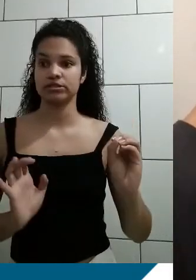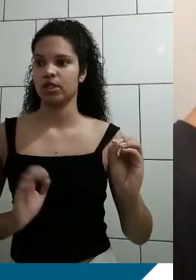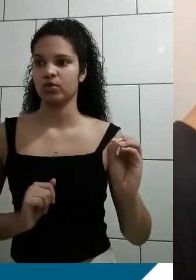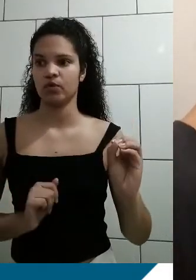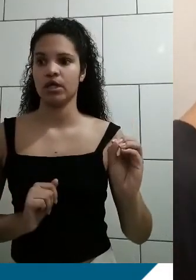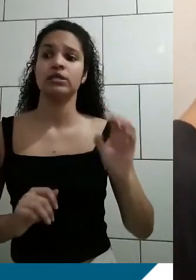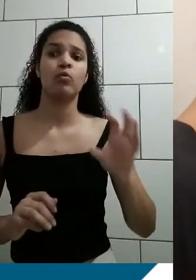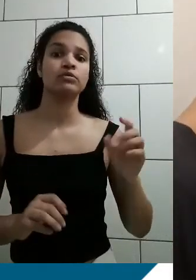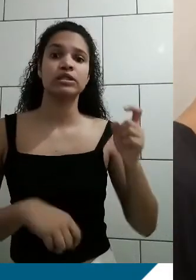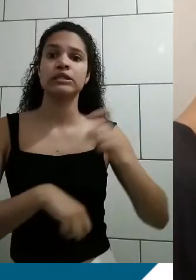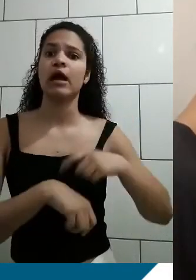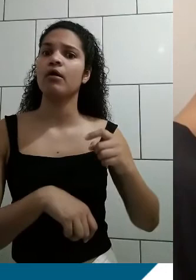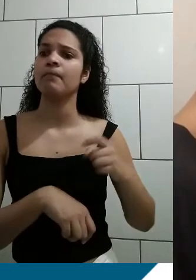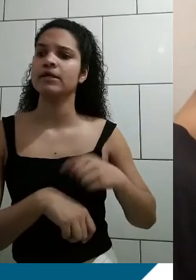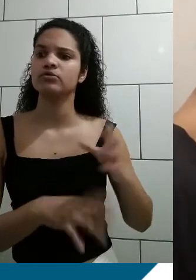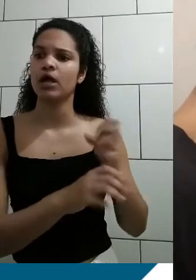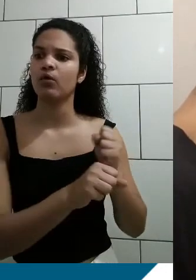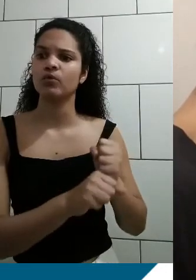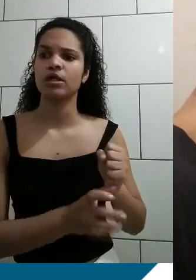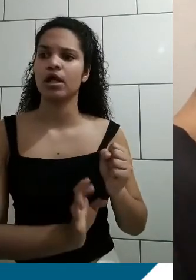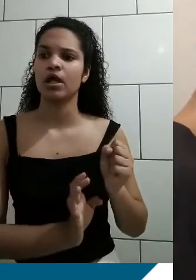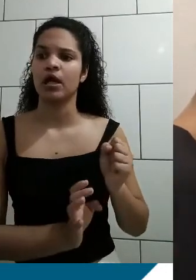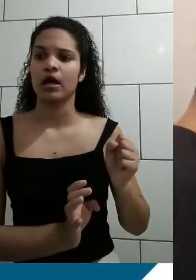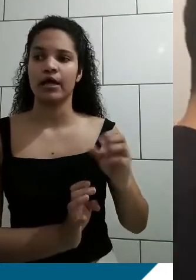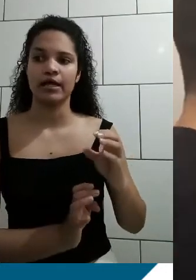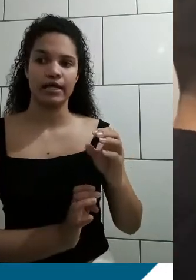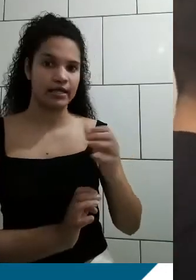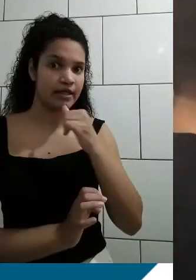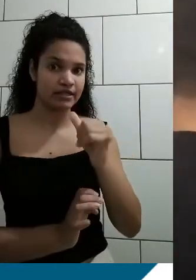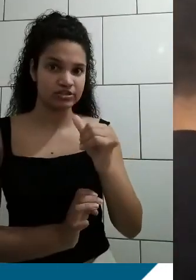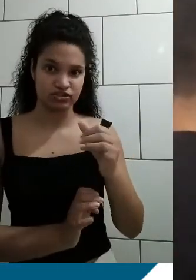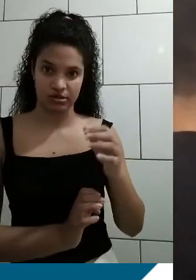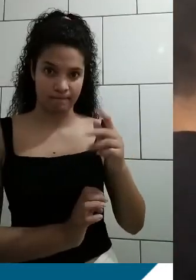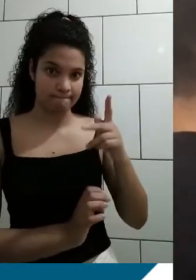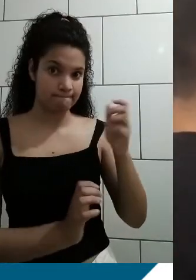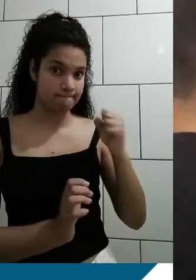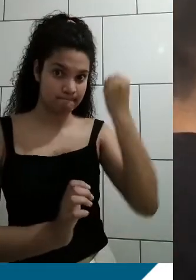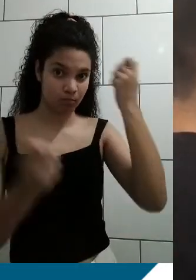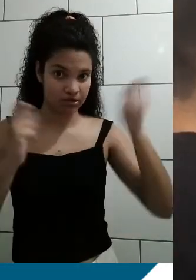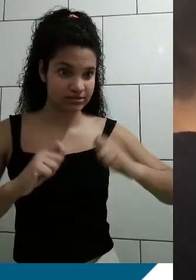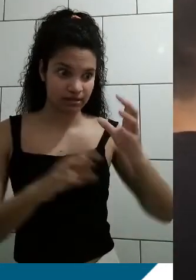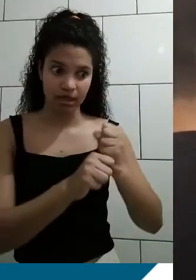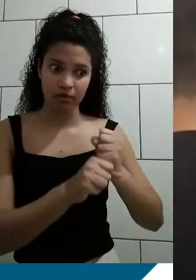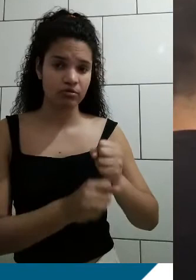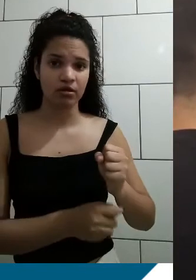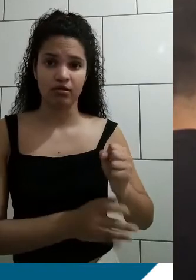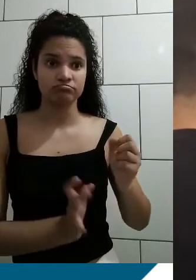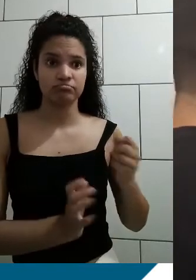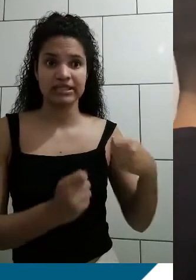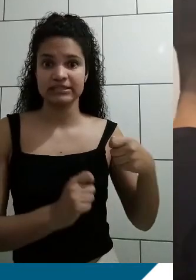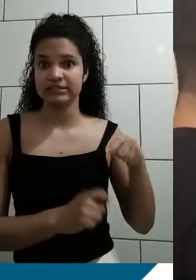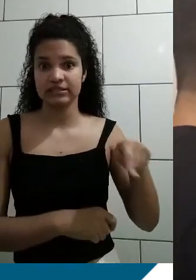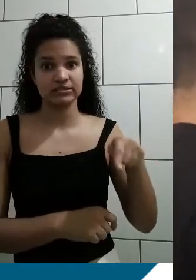nula, tá bom? Por fim, o que ele pede, né? Ele pede para se determinar qual é a energia cinética a